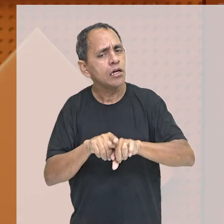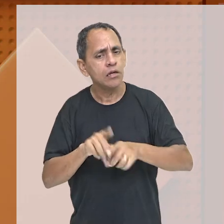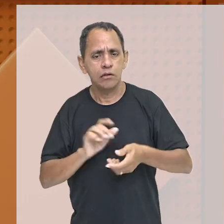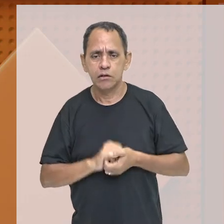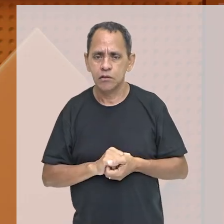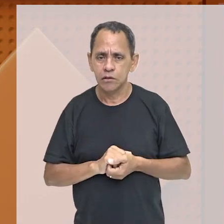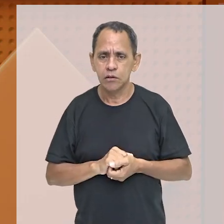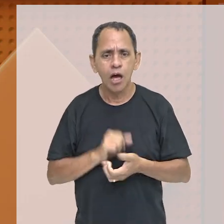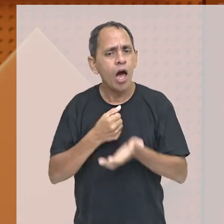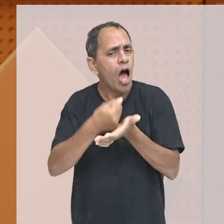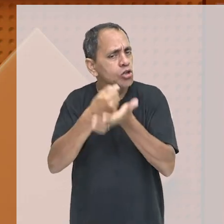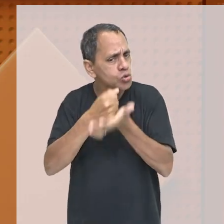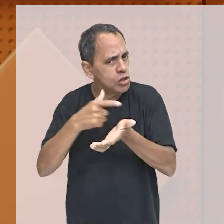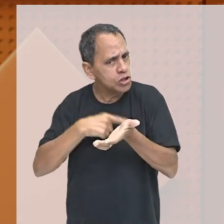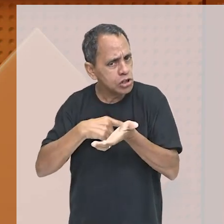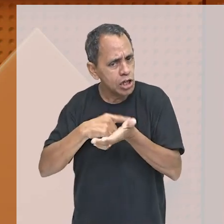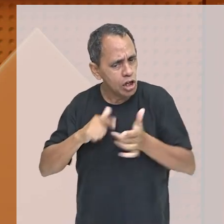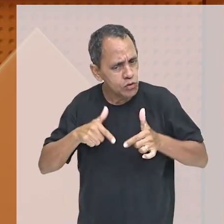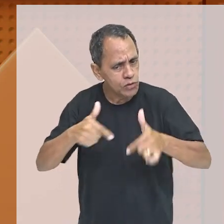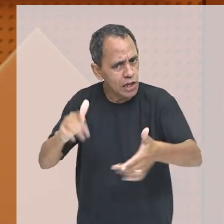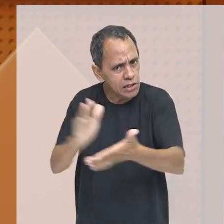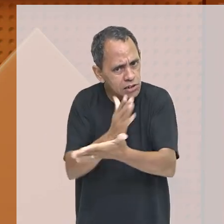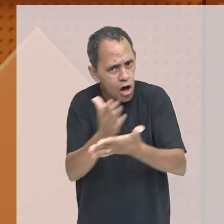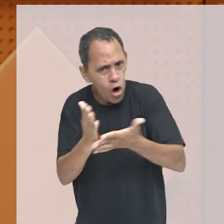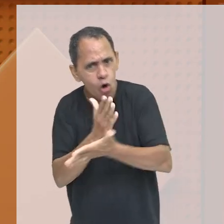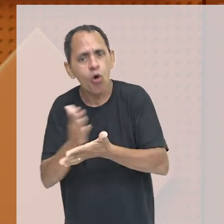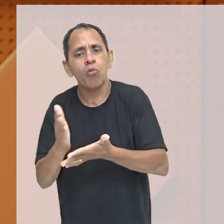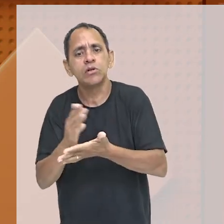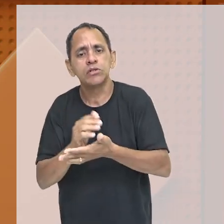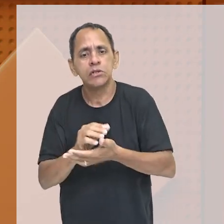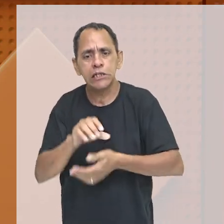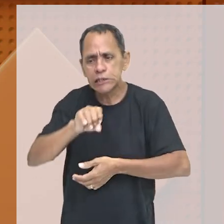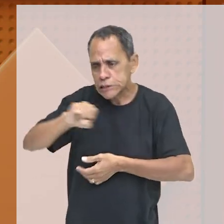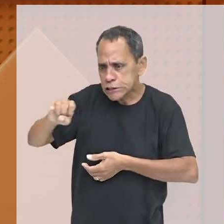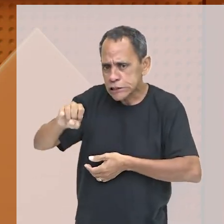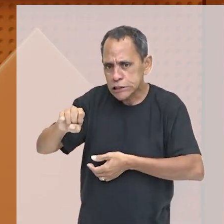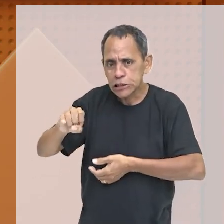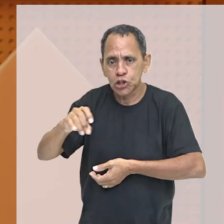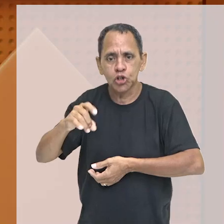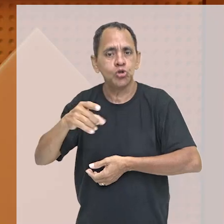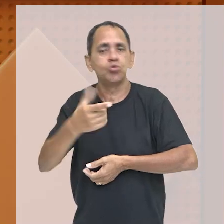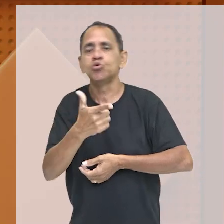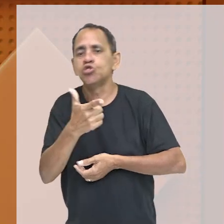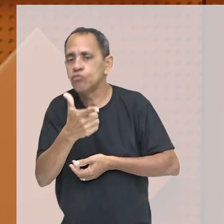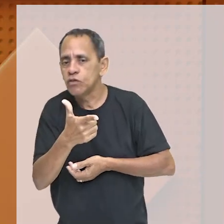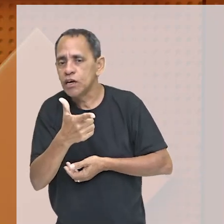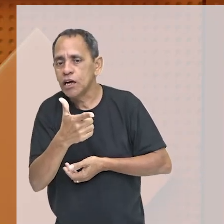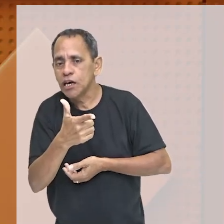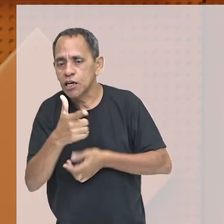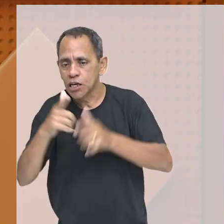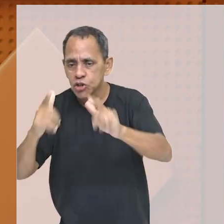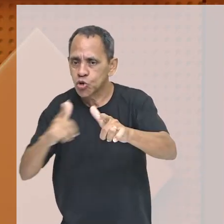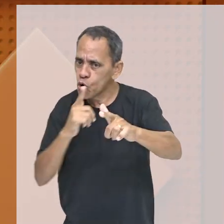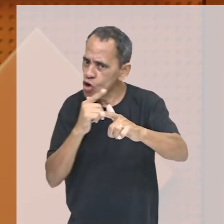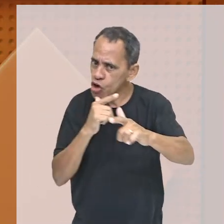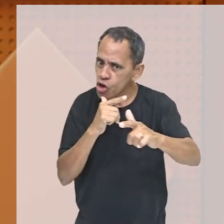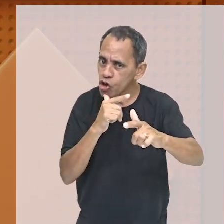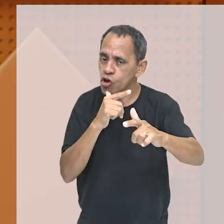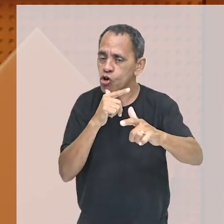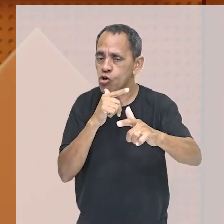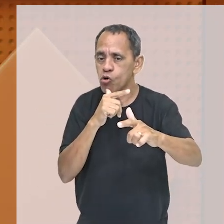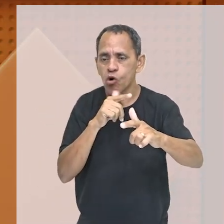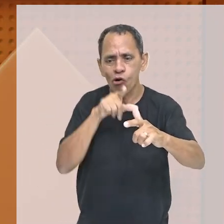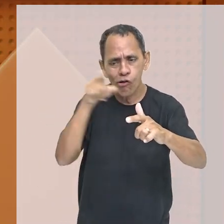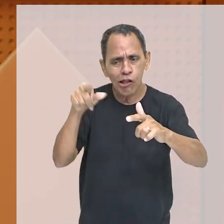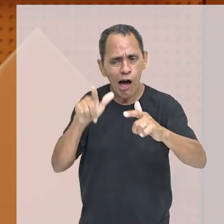manutenção de algumas atividades ali que não haveriam se ele não estivesse ali disponível na Austrália.